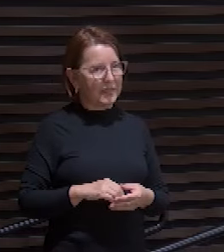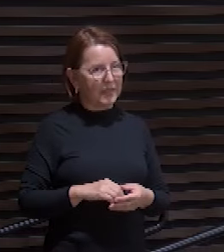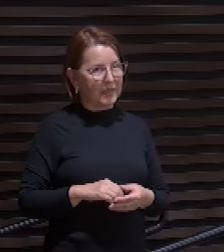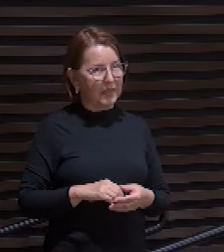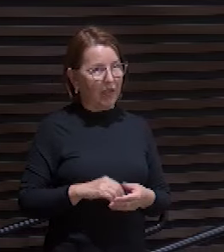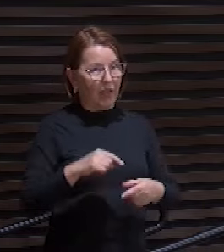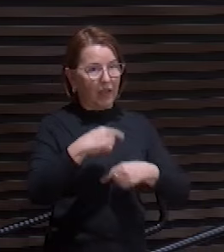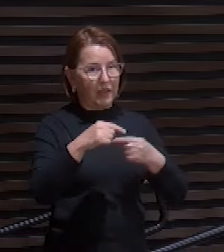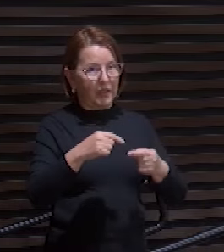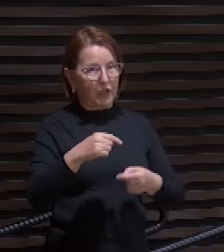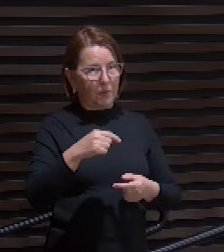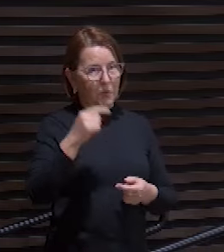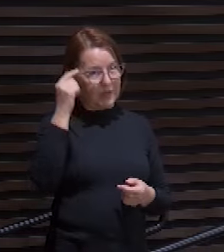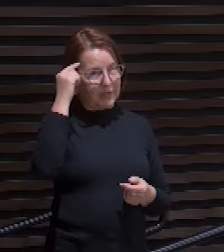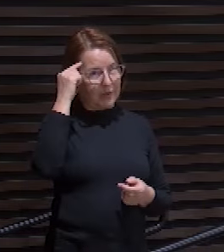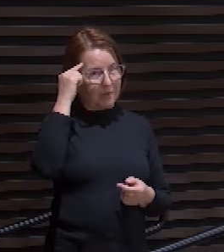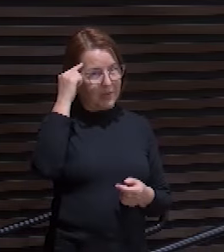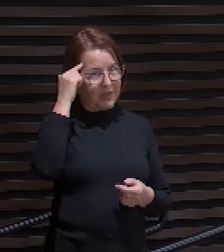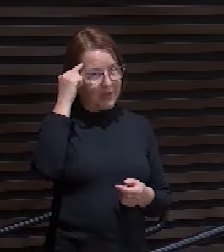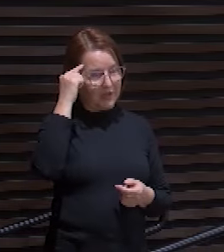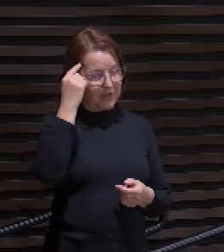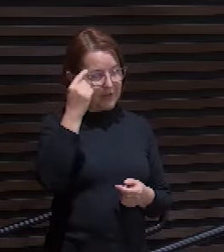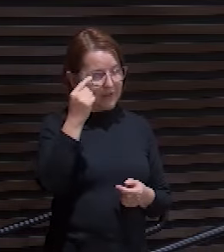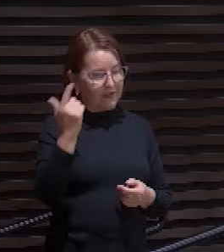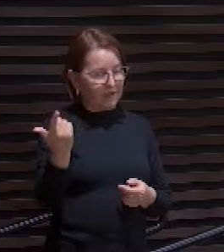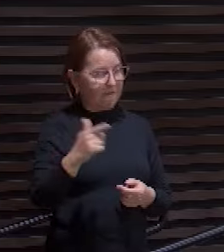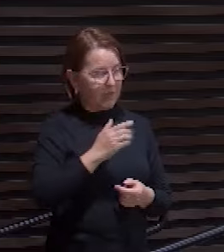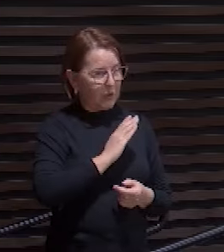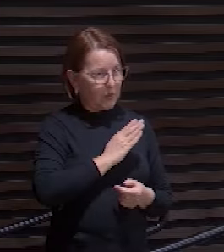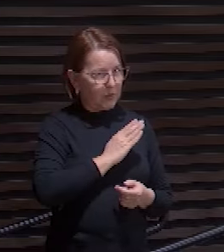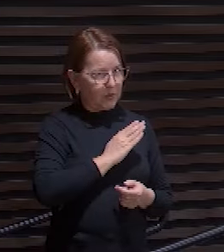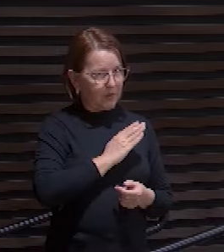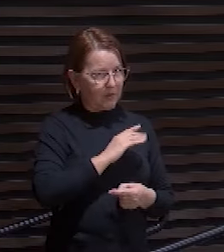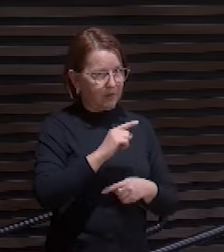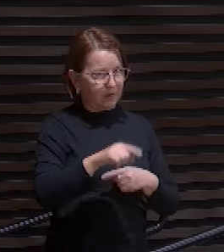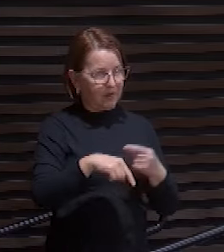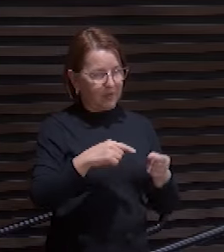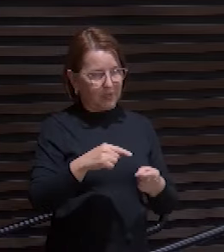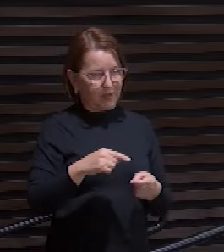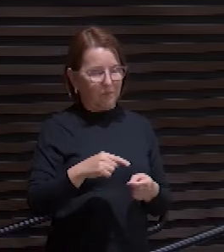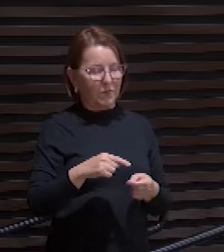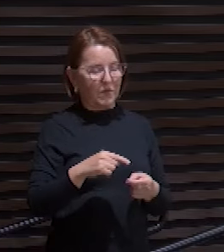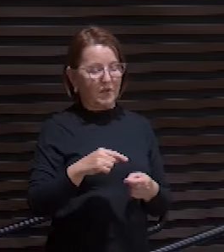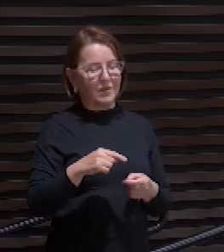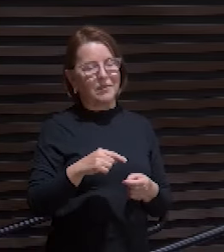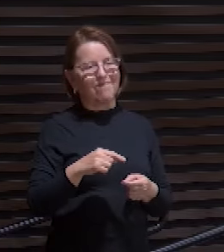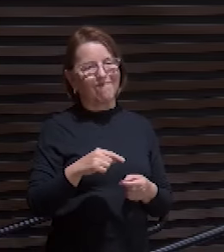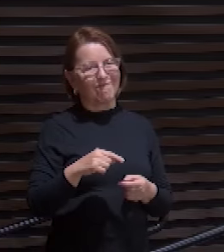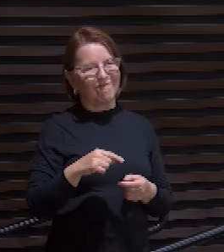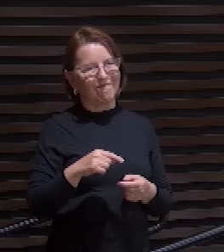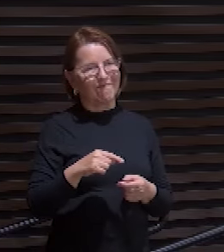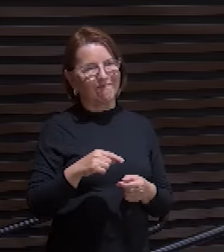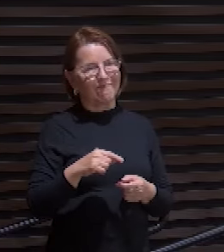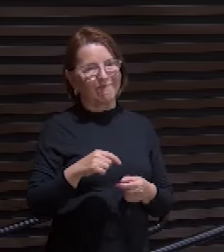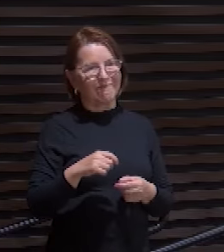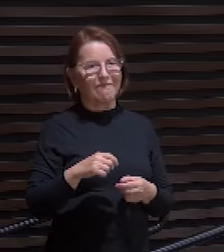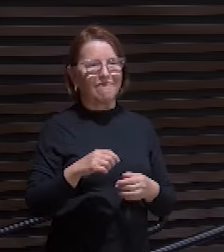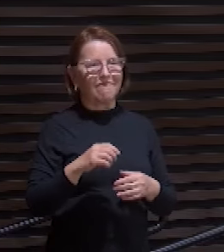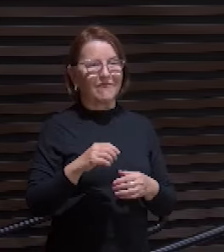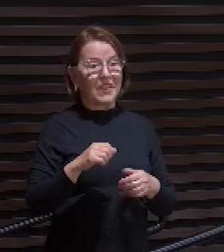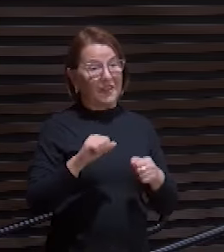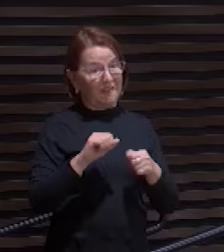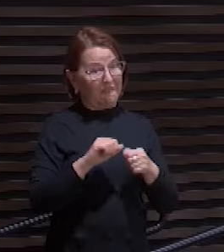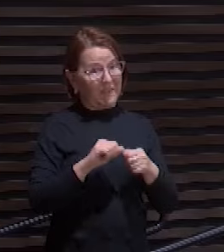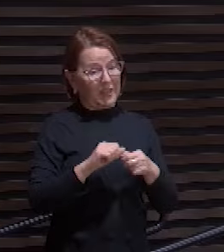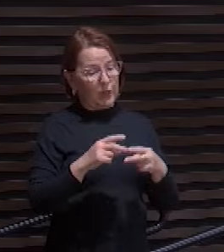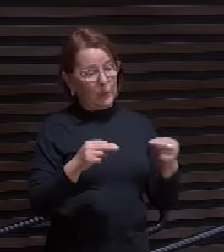para o coração. E do coração para os pés, é um pulinho. É um pulinho. Então, Salomão foi um homem que